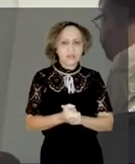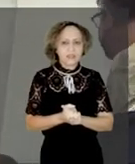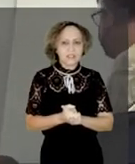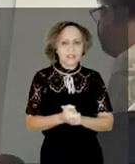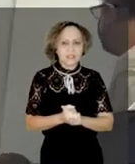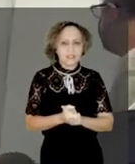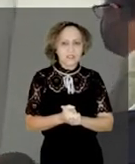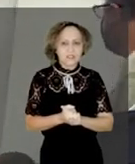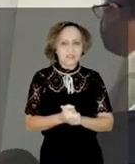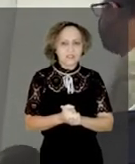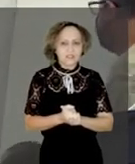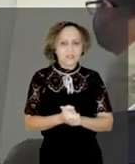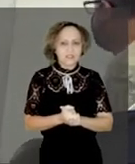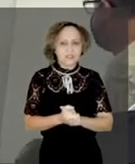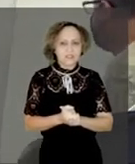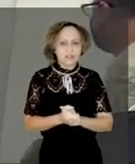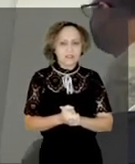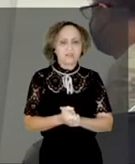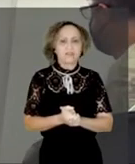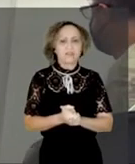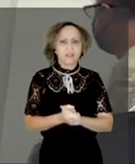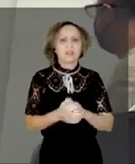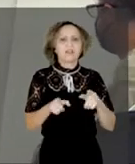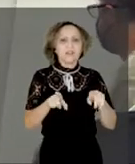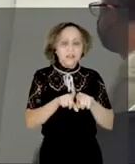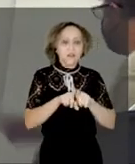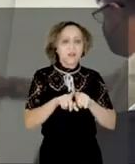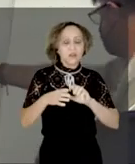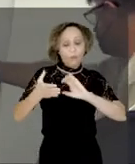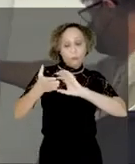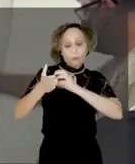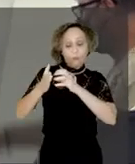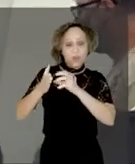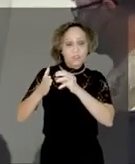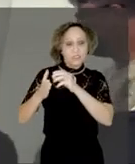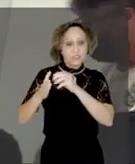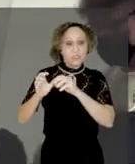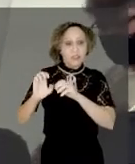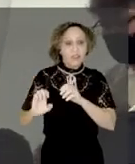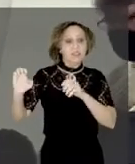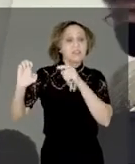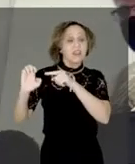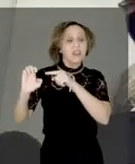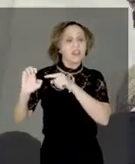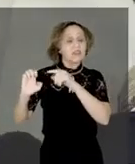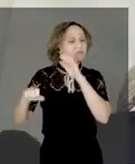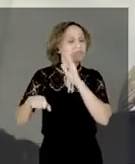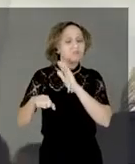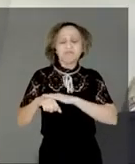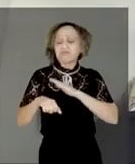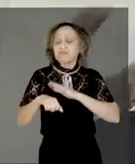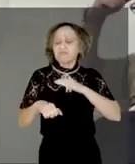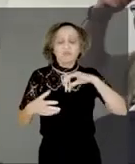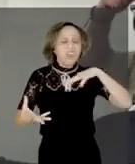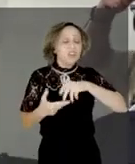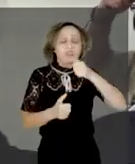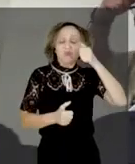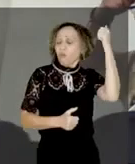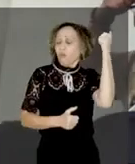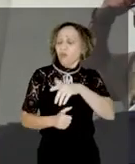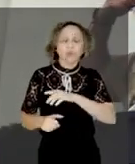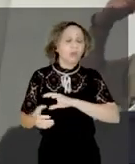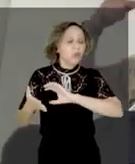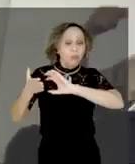presidente elegeu a primeira mulher presidenta do nosso país. Muito